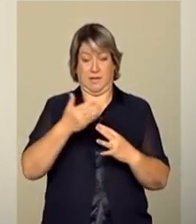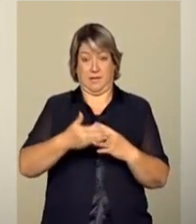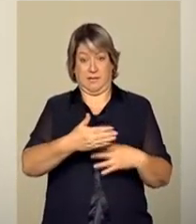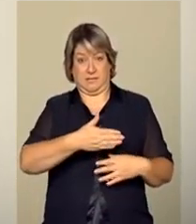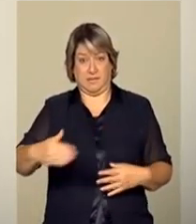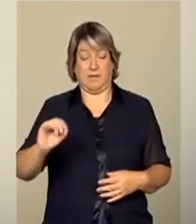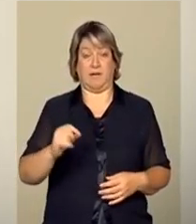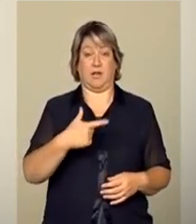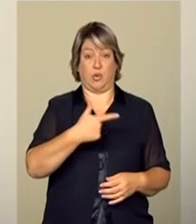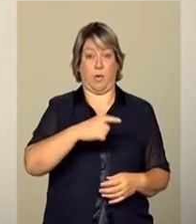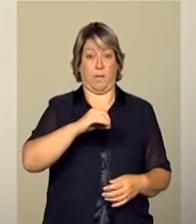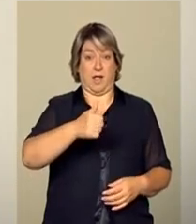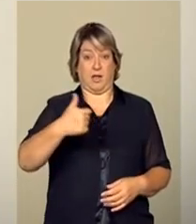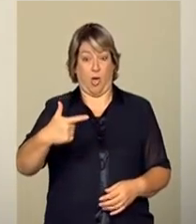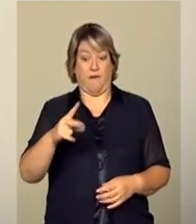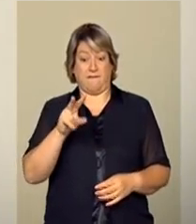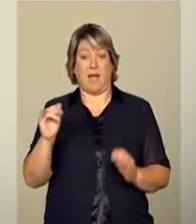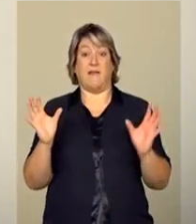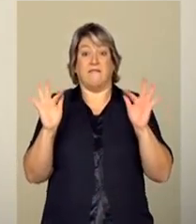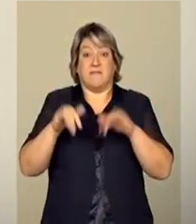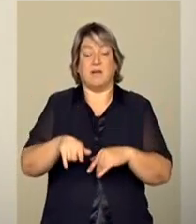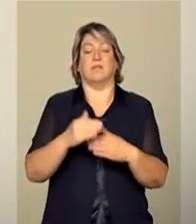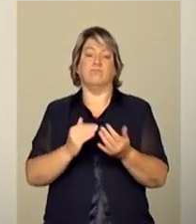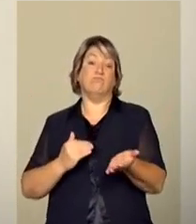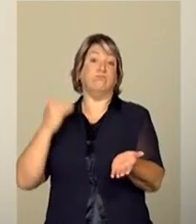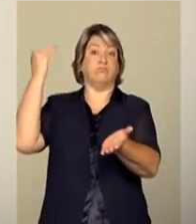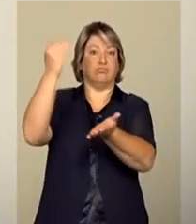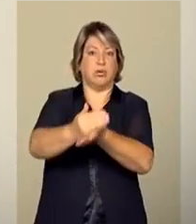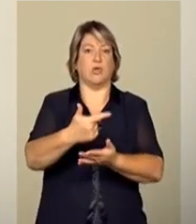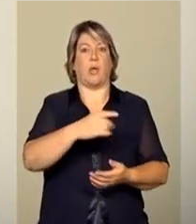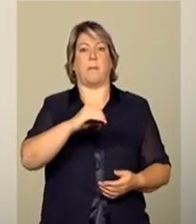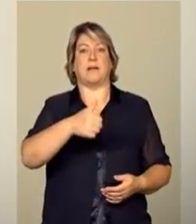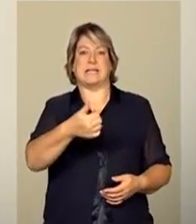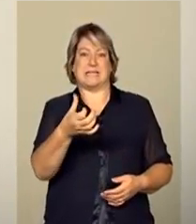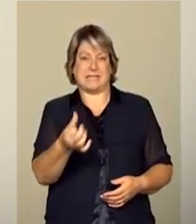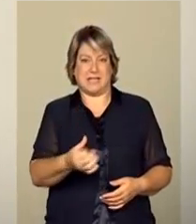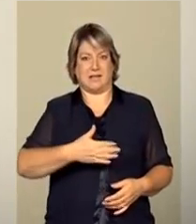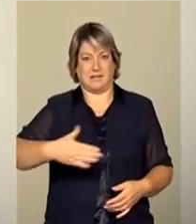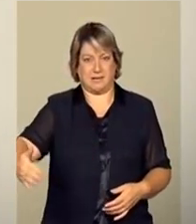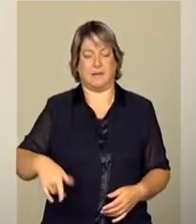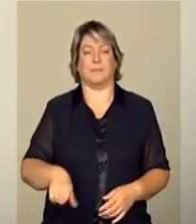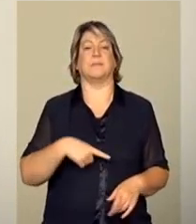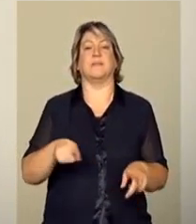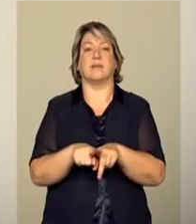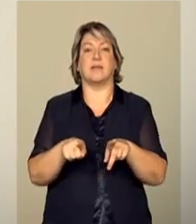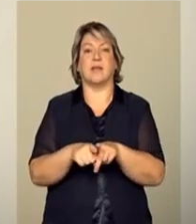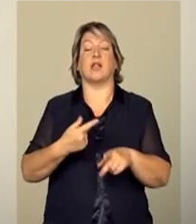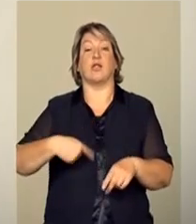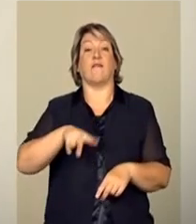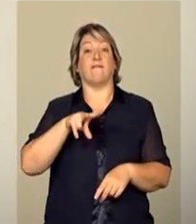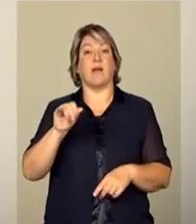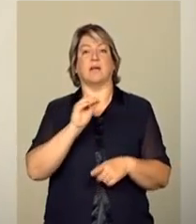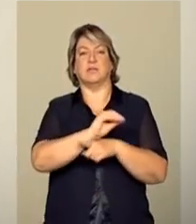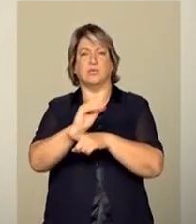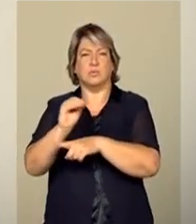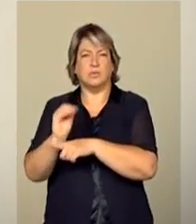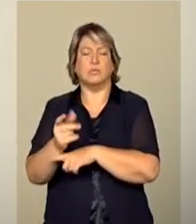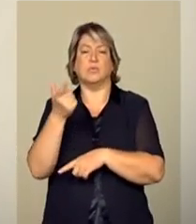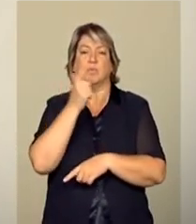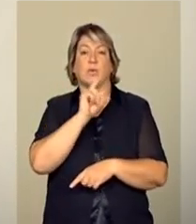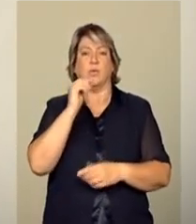entre do 2012 2014 ficou para 2016 E além disso nós vamos dar um desconto